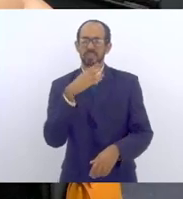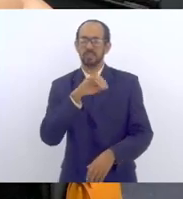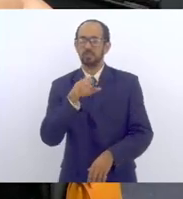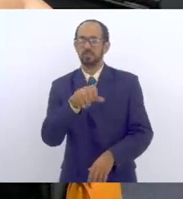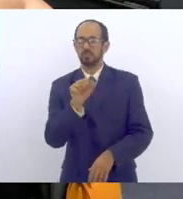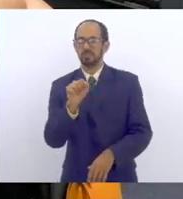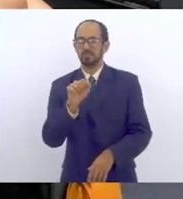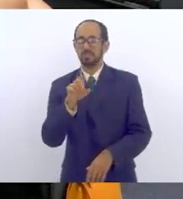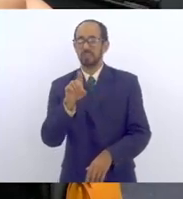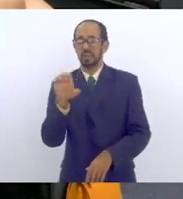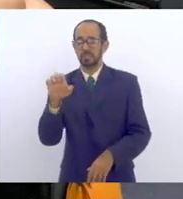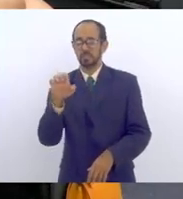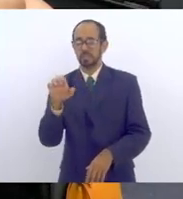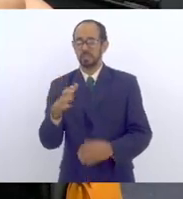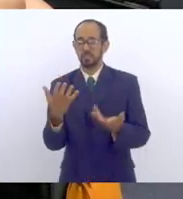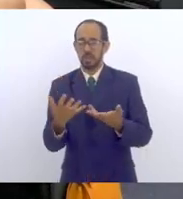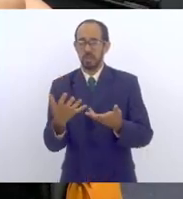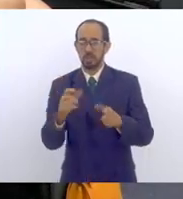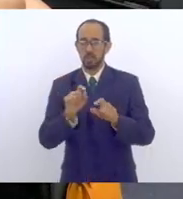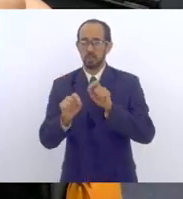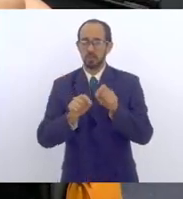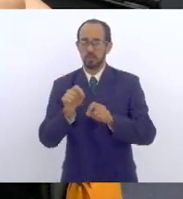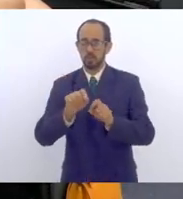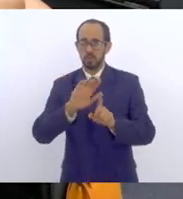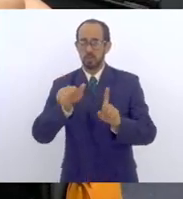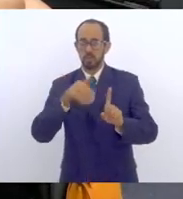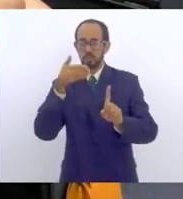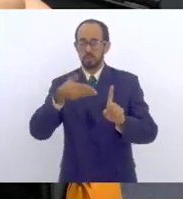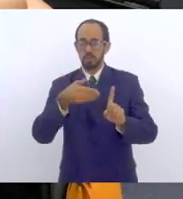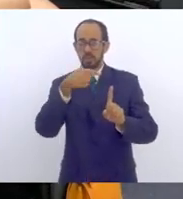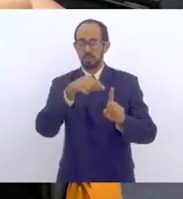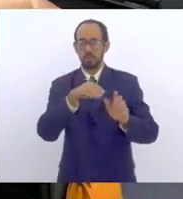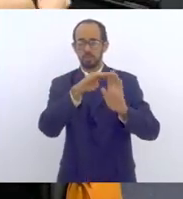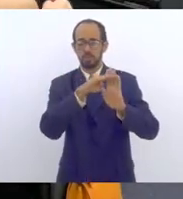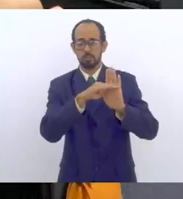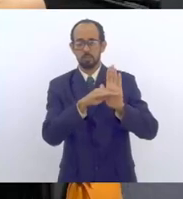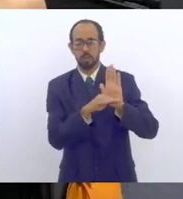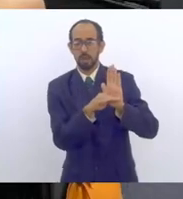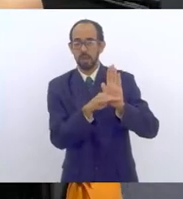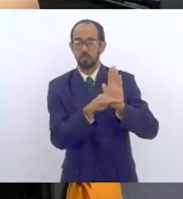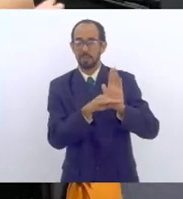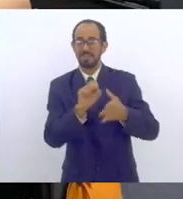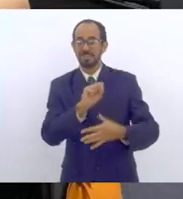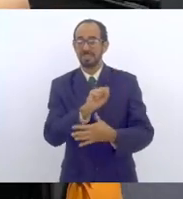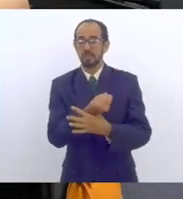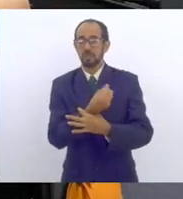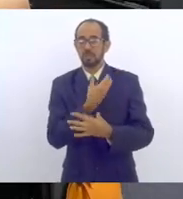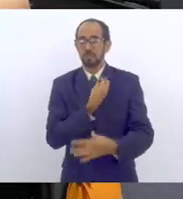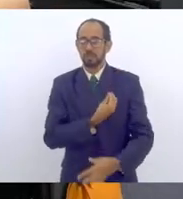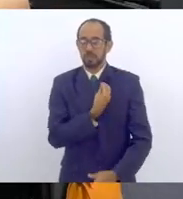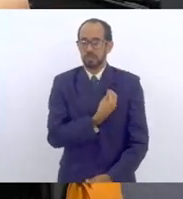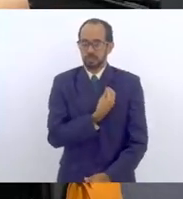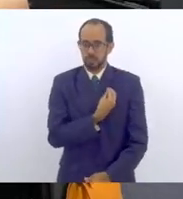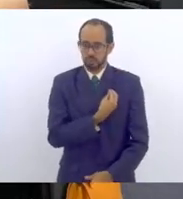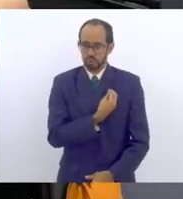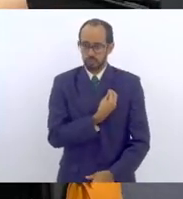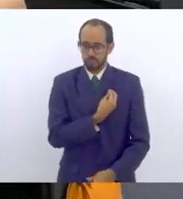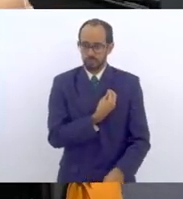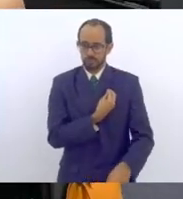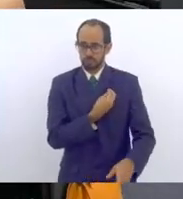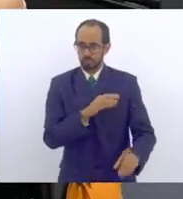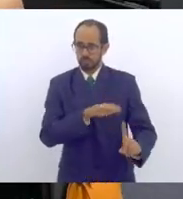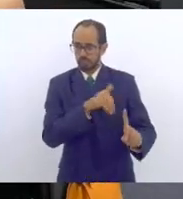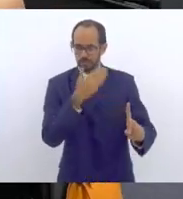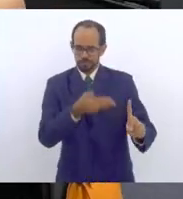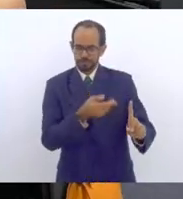aqui homenagear o programa segurança presente e homenagear o rei não é só pela